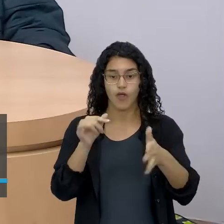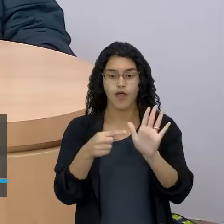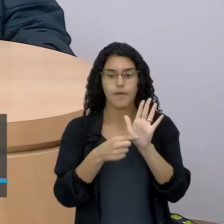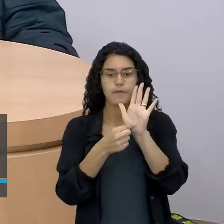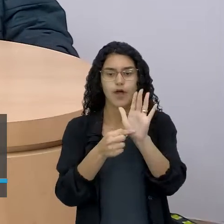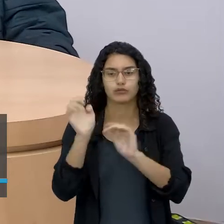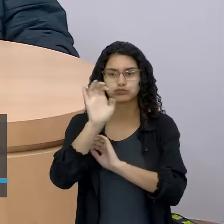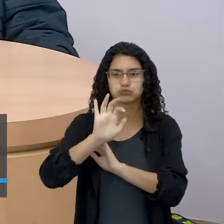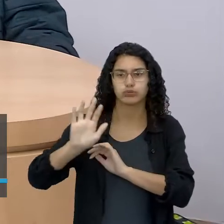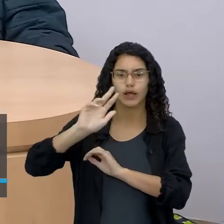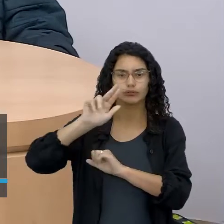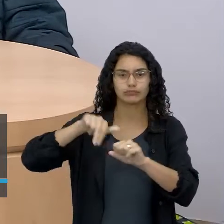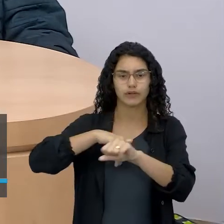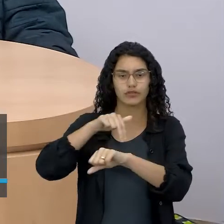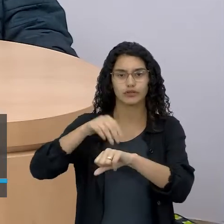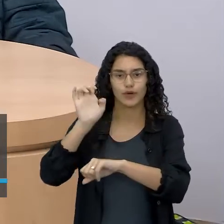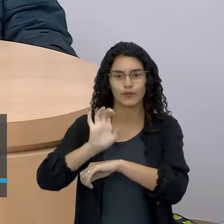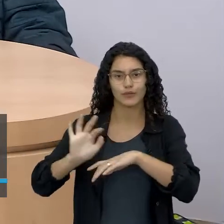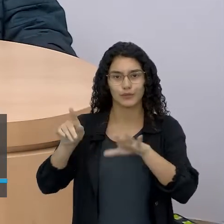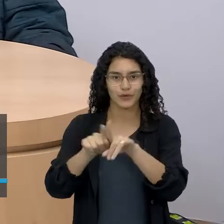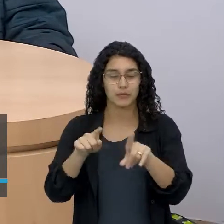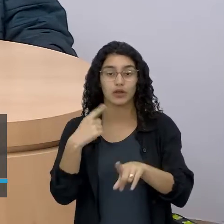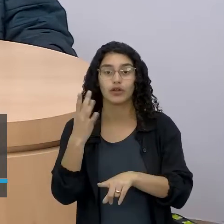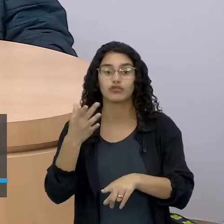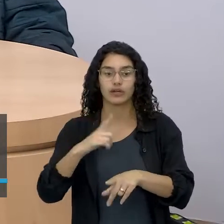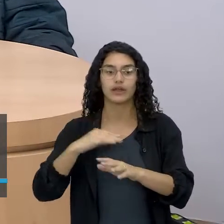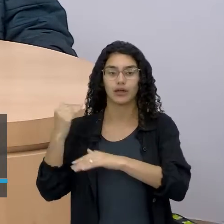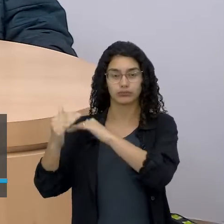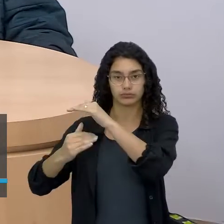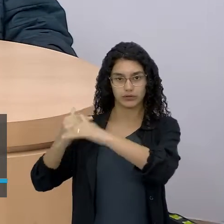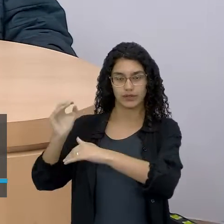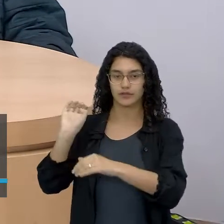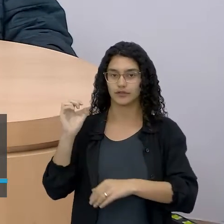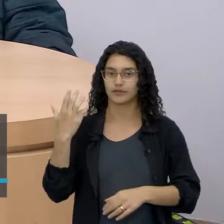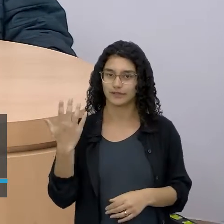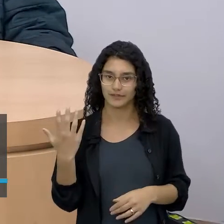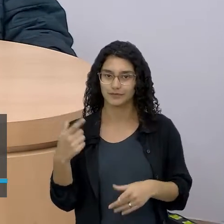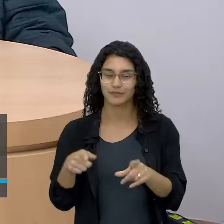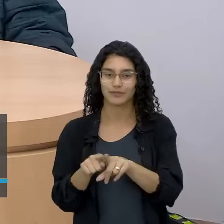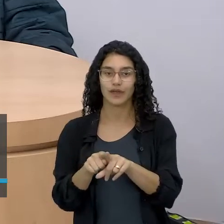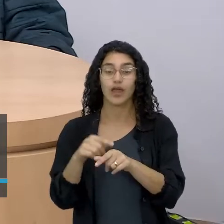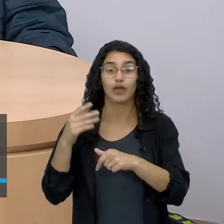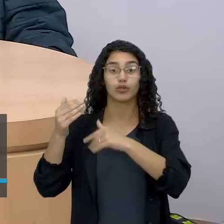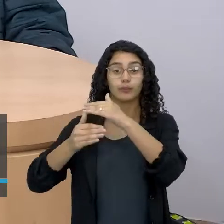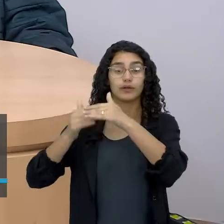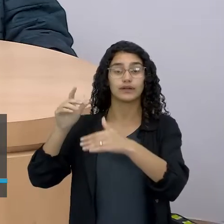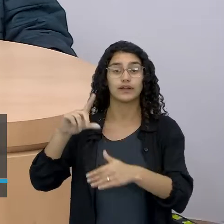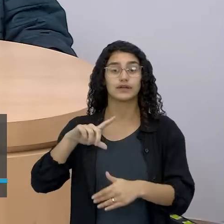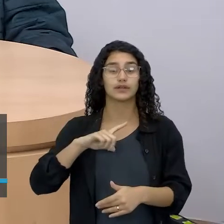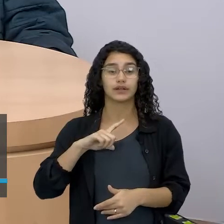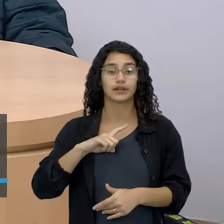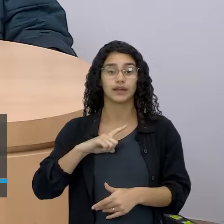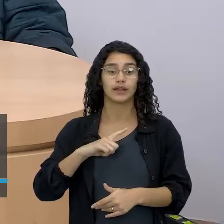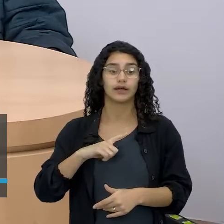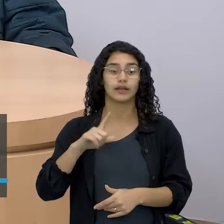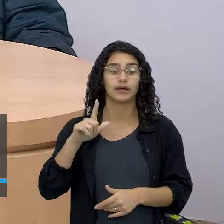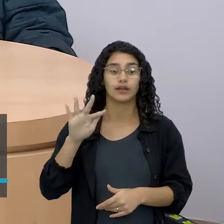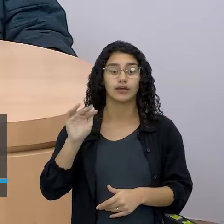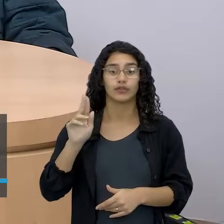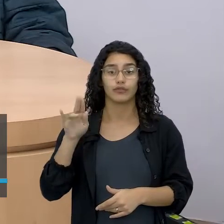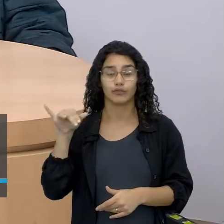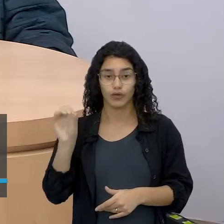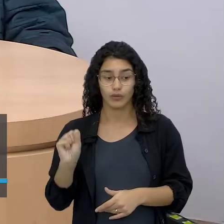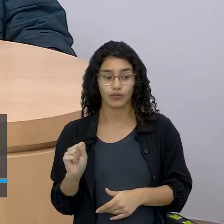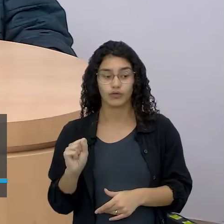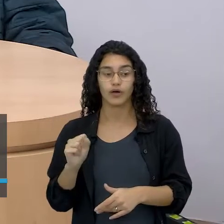aos Estados nacionais europeus, a gente já tem esse processo acontecendo, e é desse processo que os feudos vão